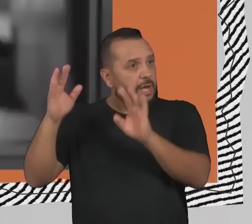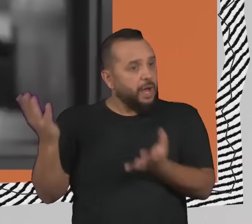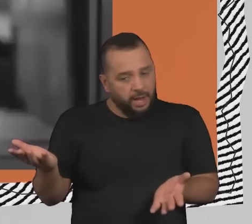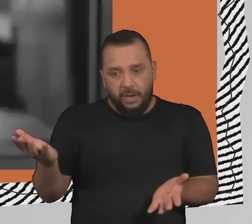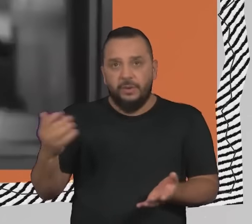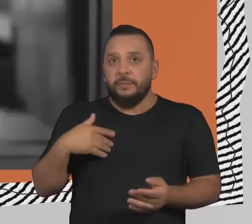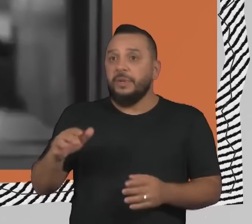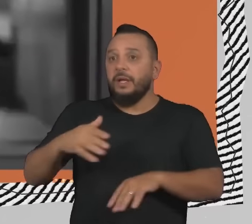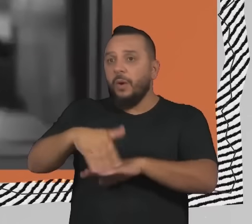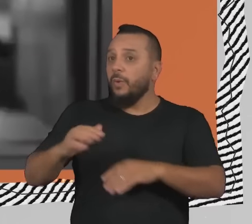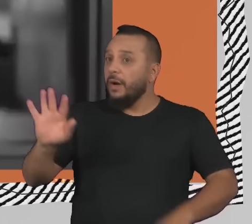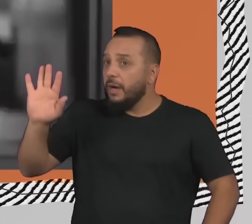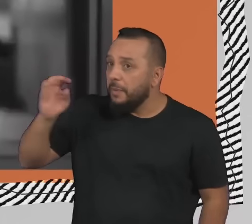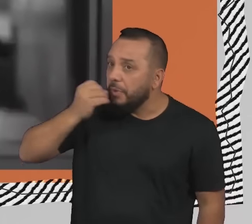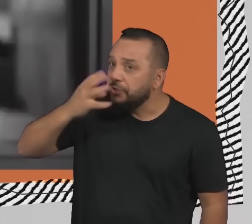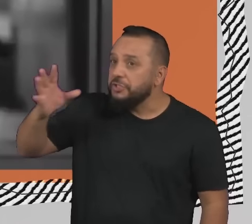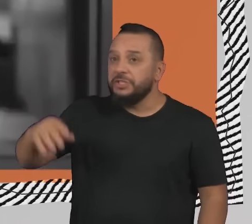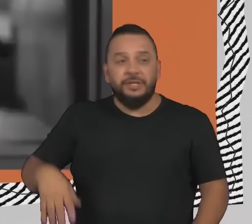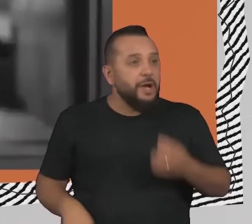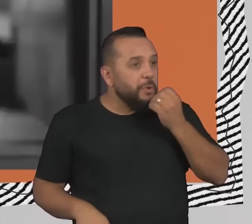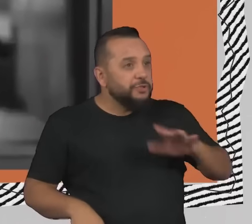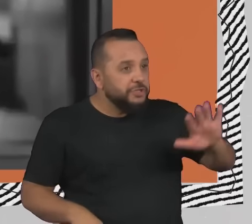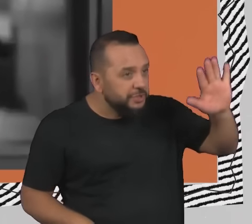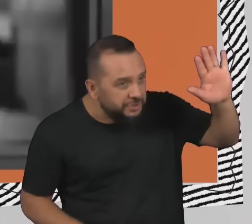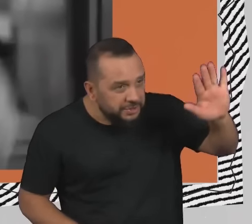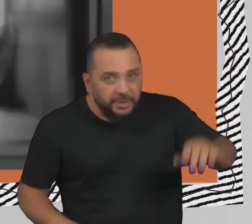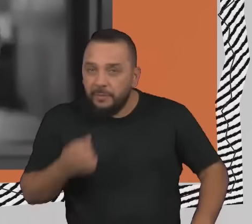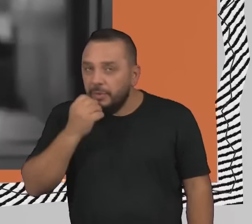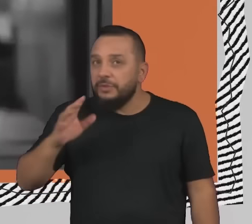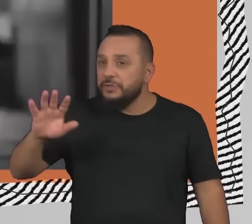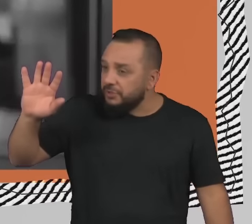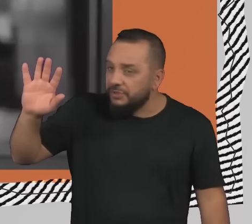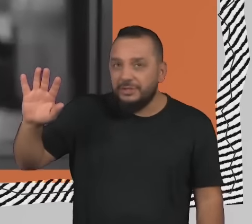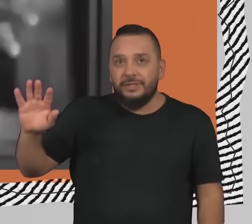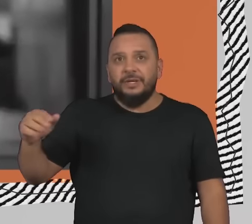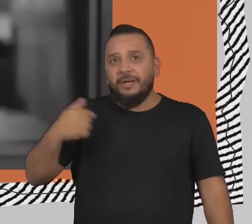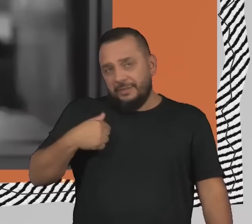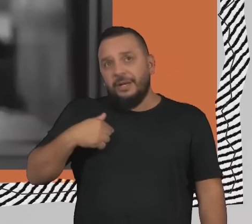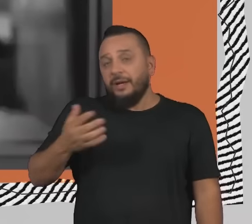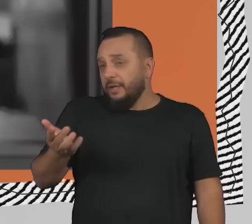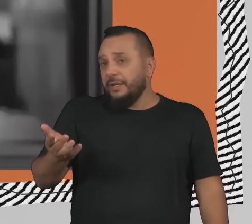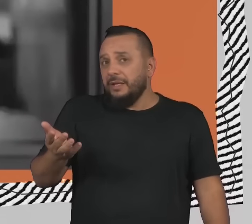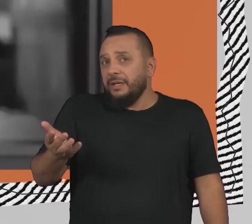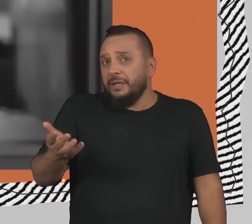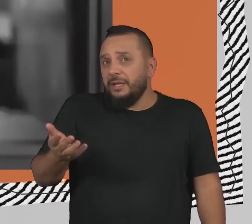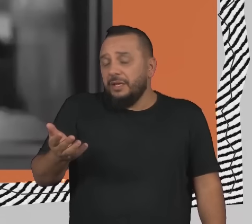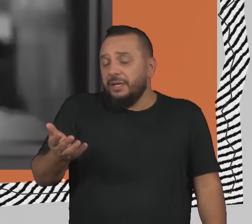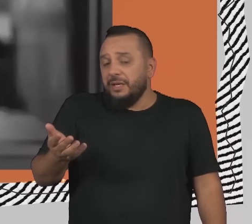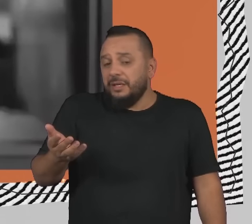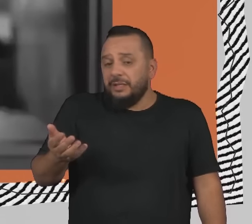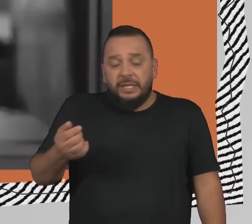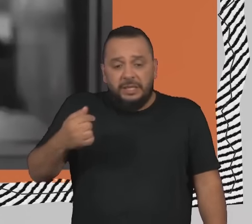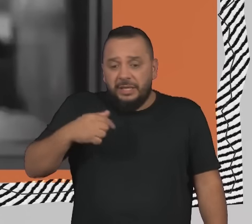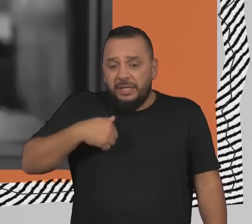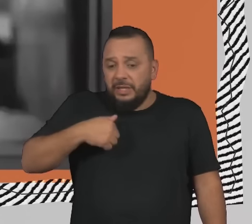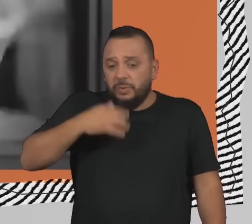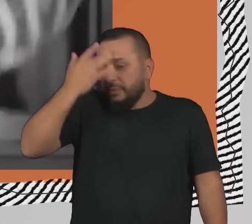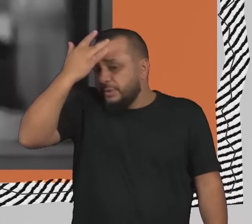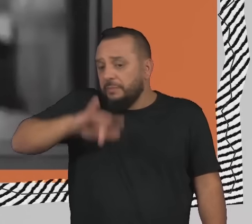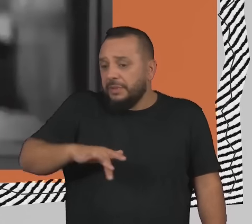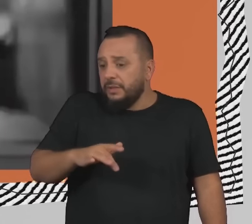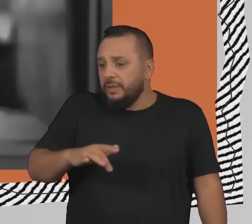bom dia, cheio de carinho. Fica com Deus, aquela história que tem na música. E vai,